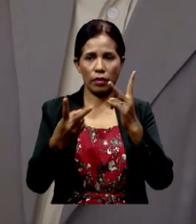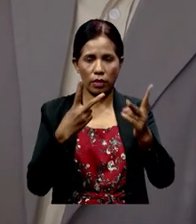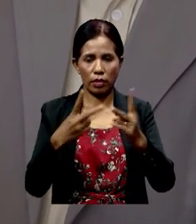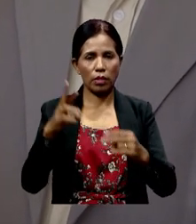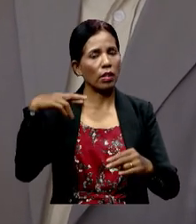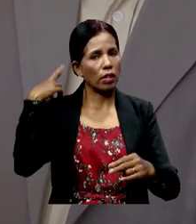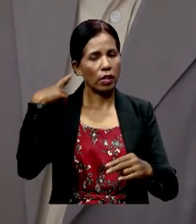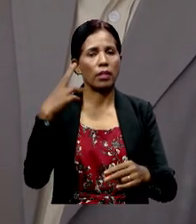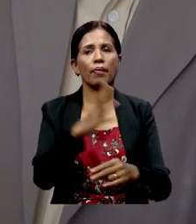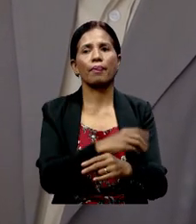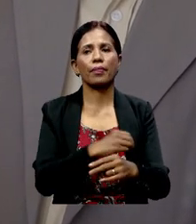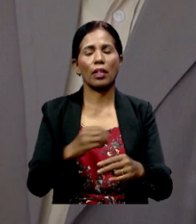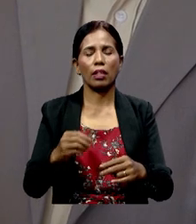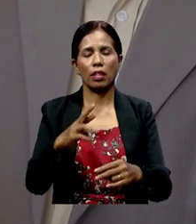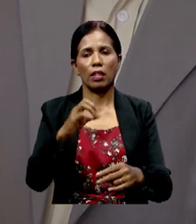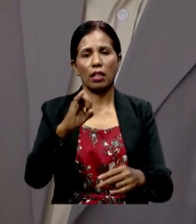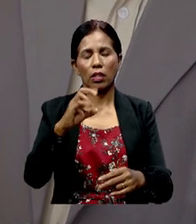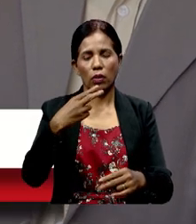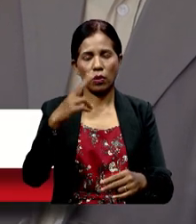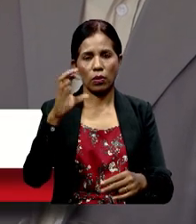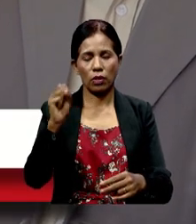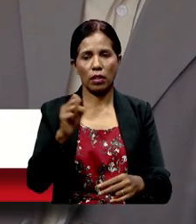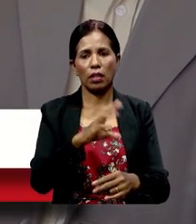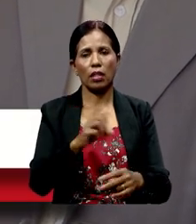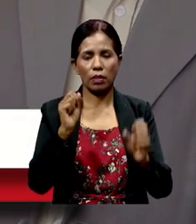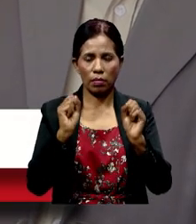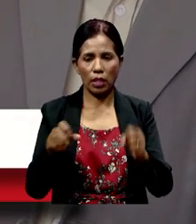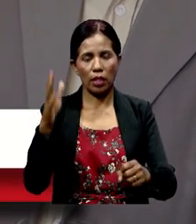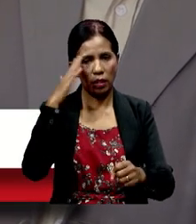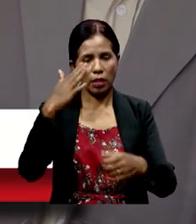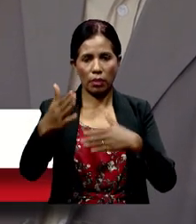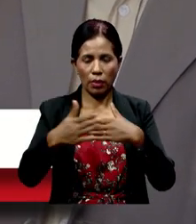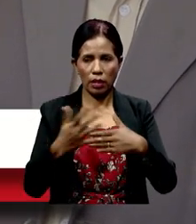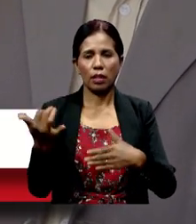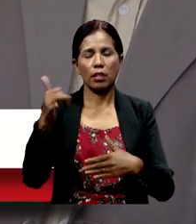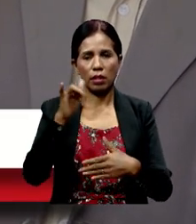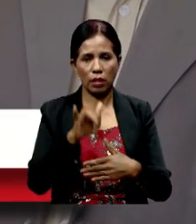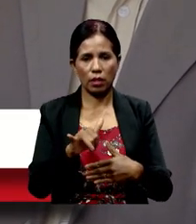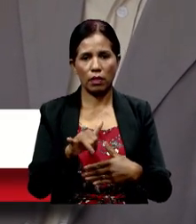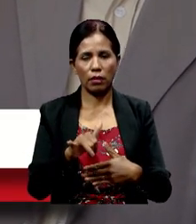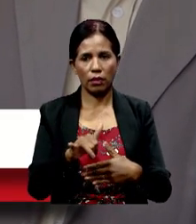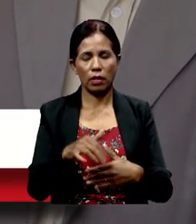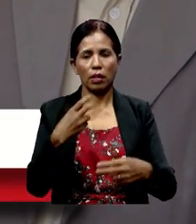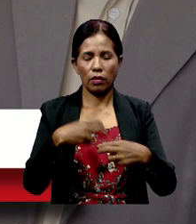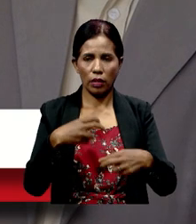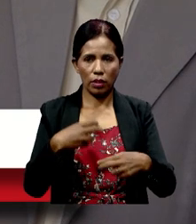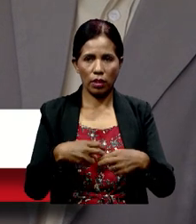Rádio Comunidade Rai Hussar Aileu, atubele hatene basically utan sirnia